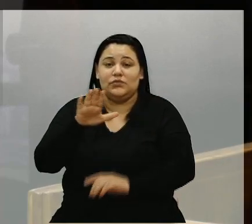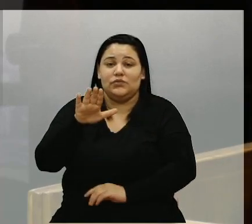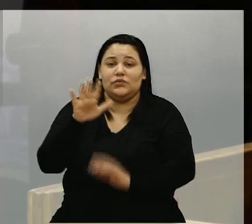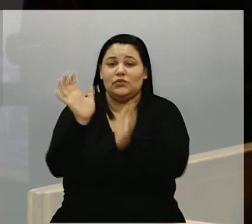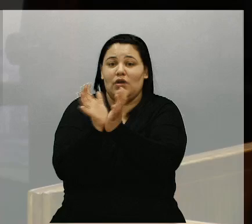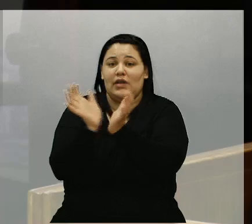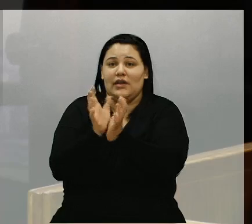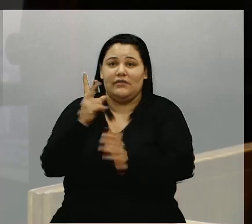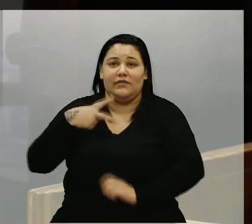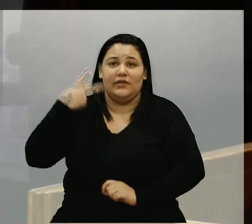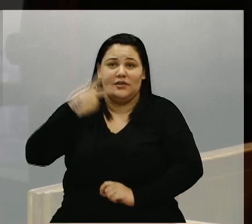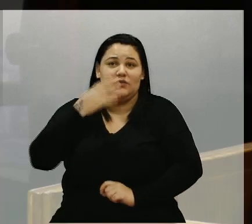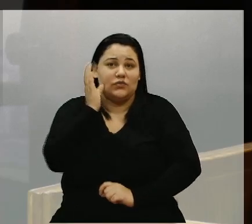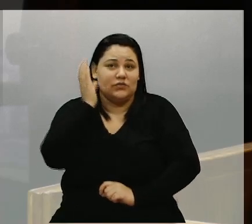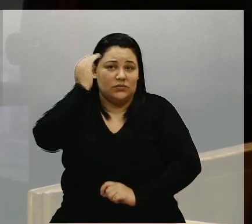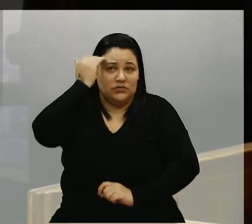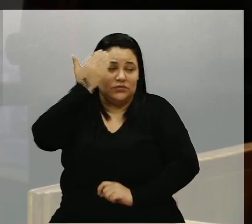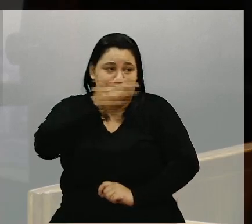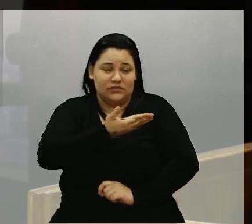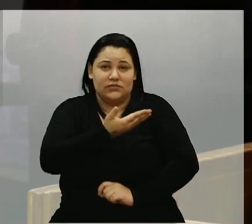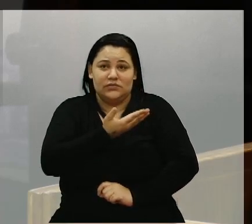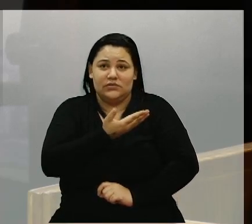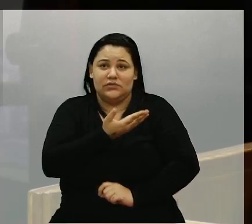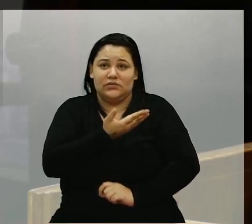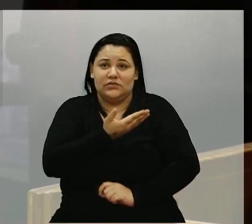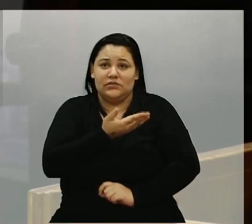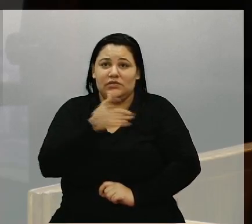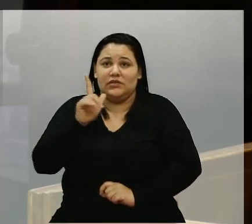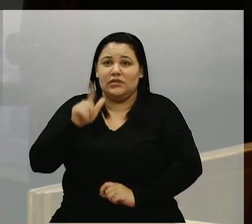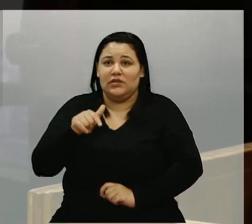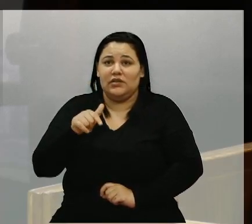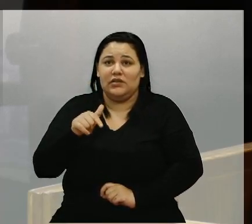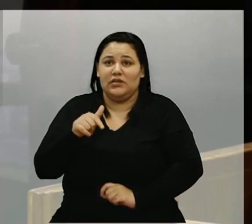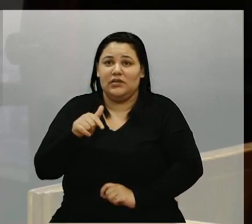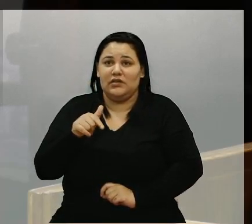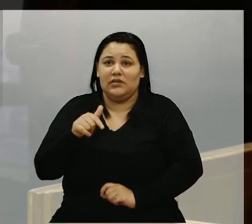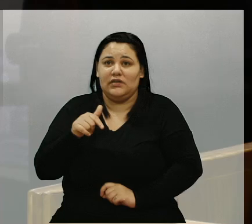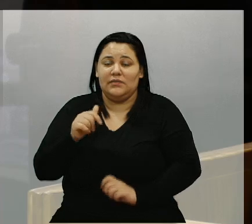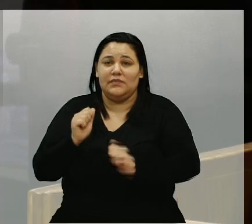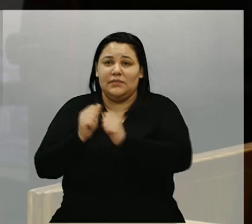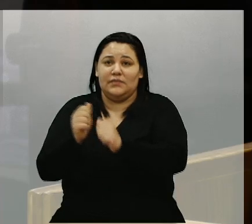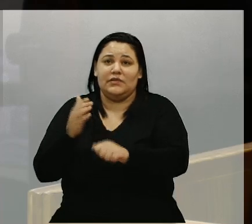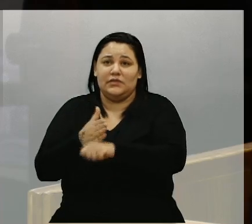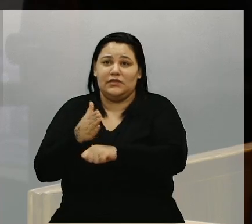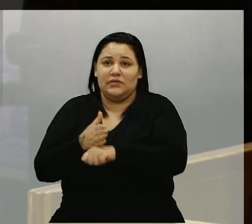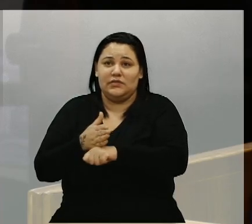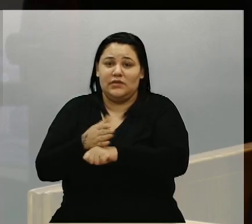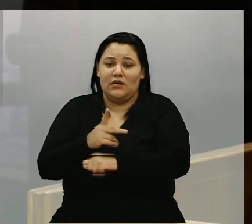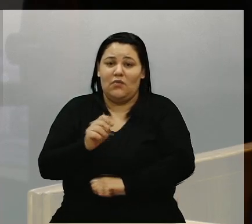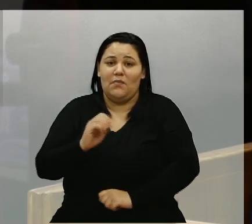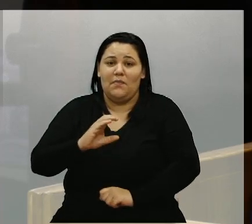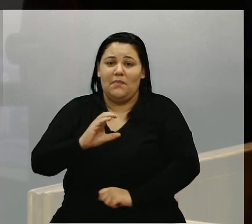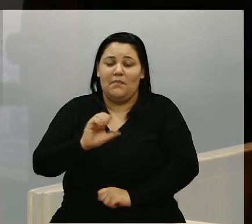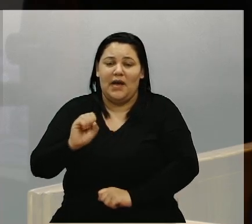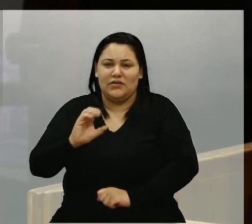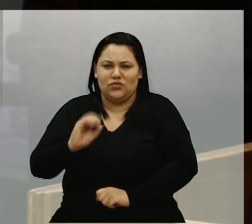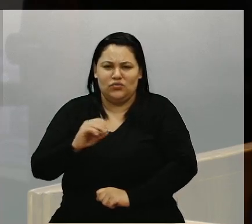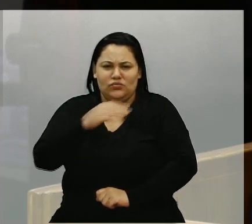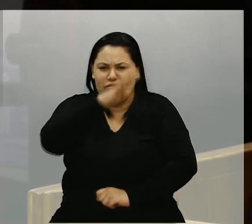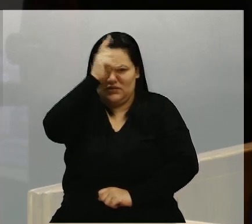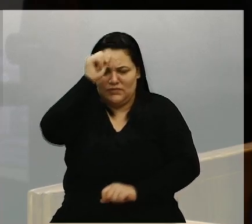Felipe Gremel-Maier, que é um postulante ao paço municipal, pré-candidato, que o